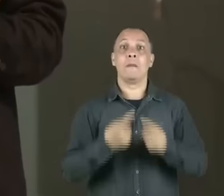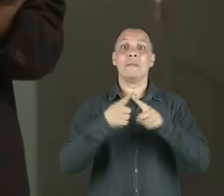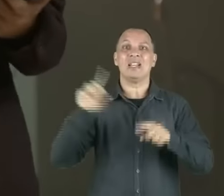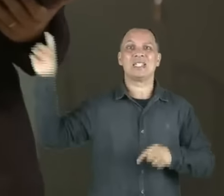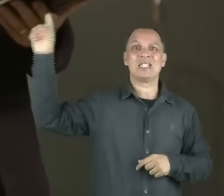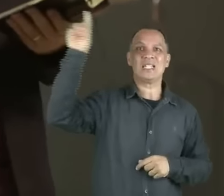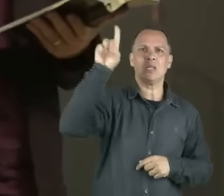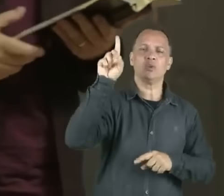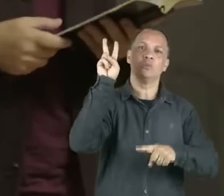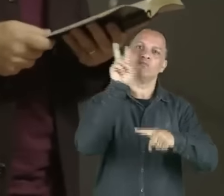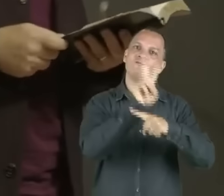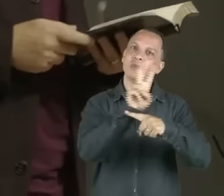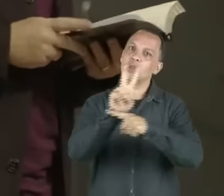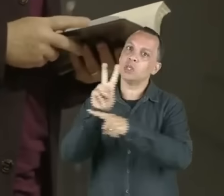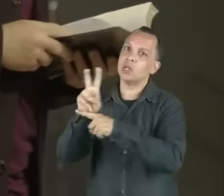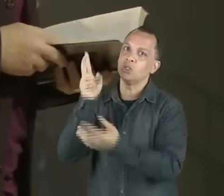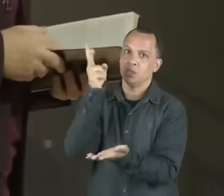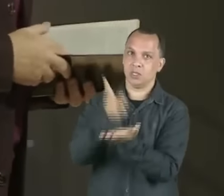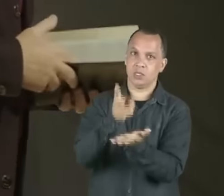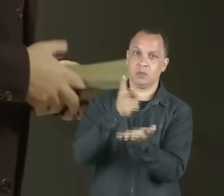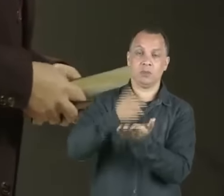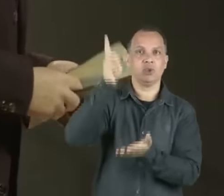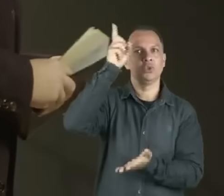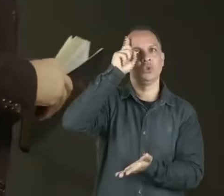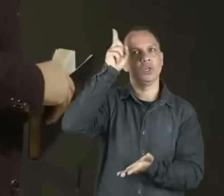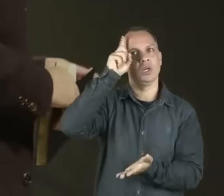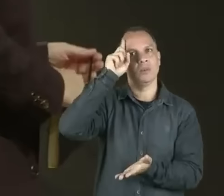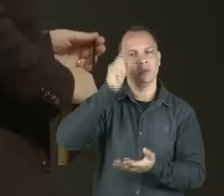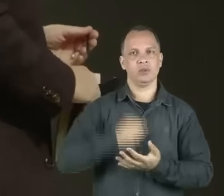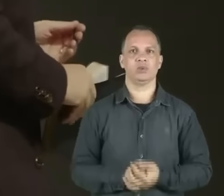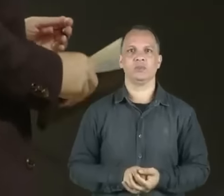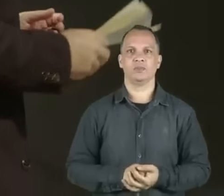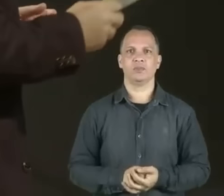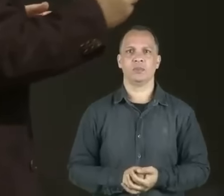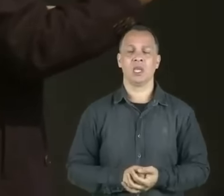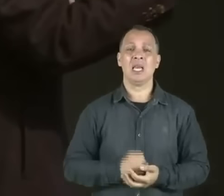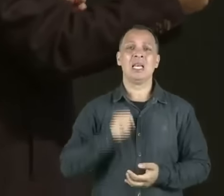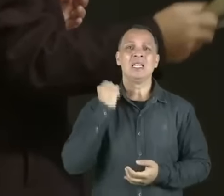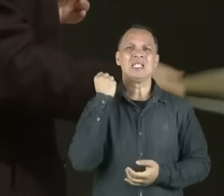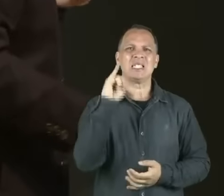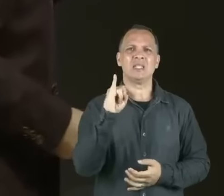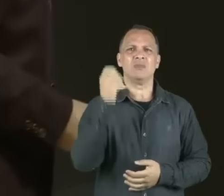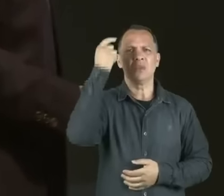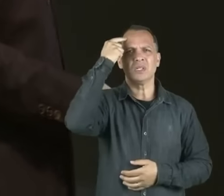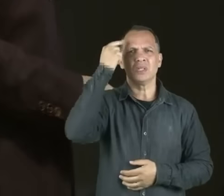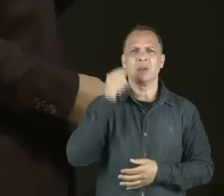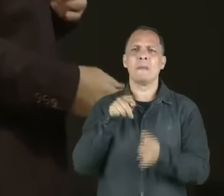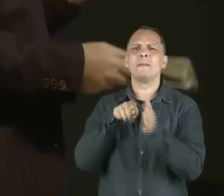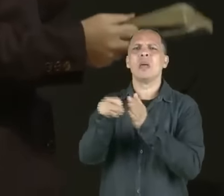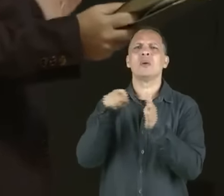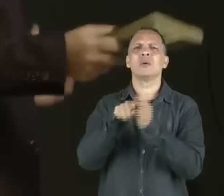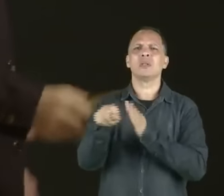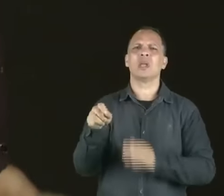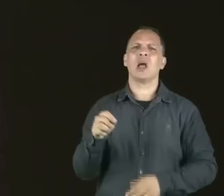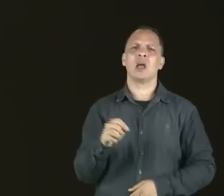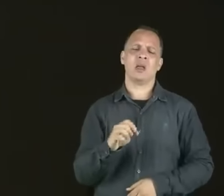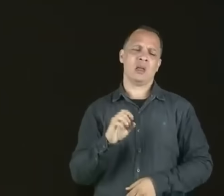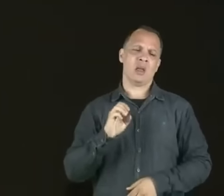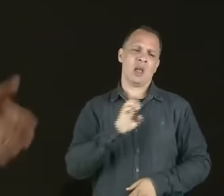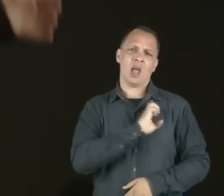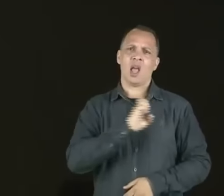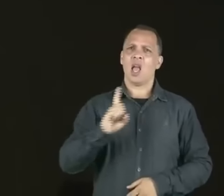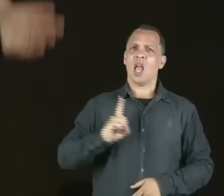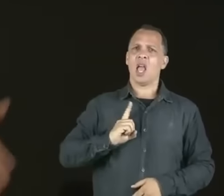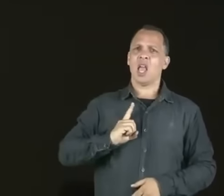nós estamos sempre no conflito espiritual você diz assim do que esse texto tá falando é de eu digo de demônios